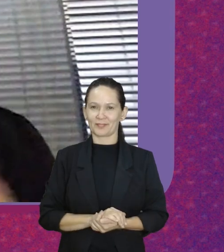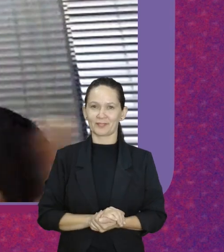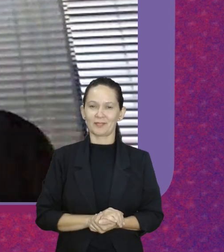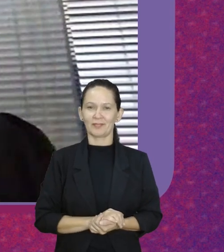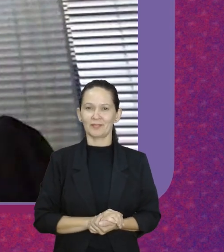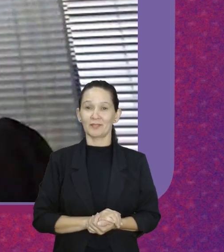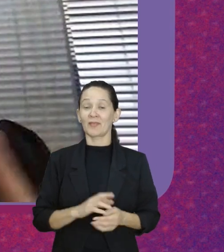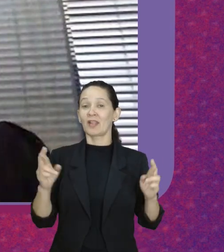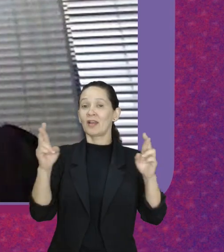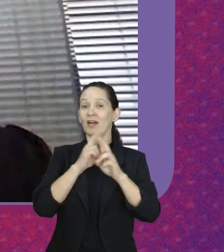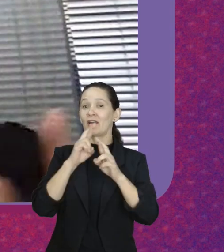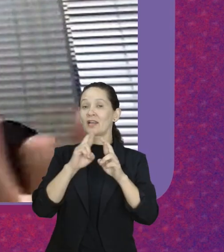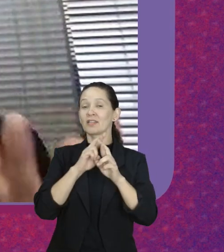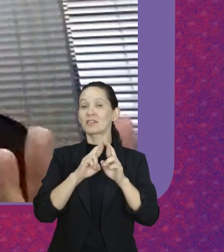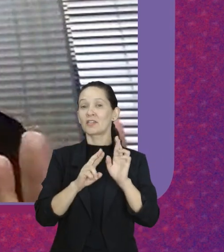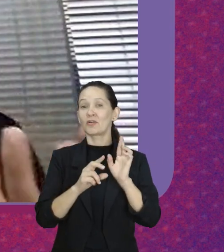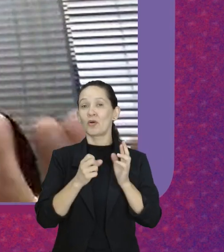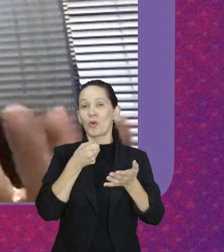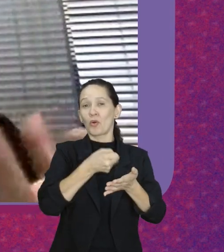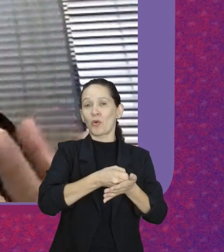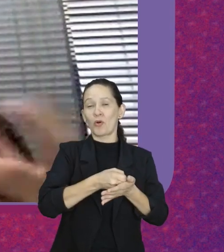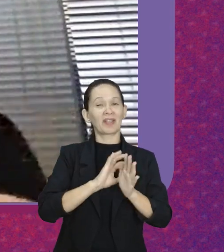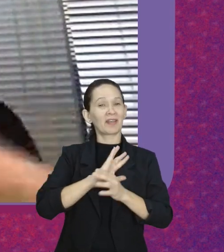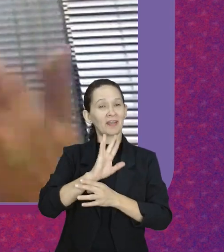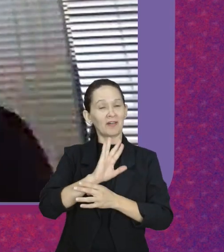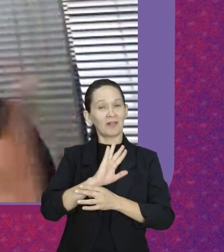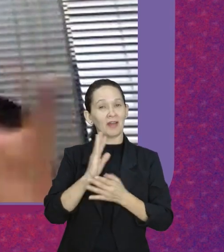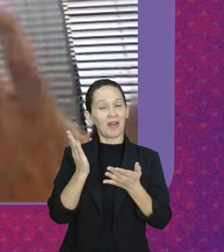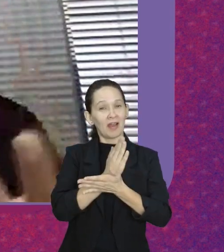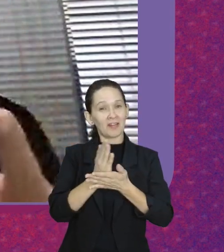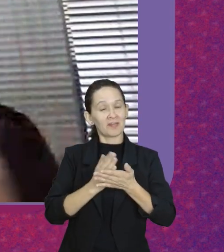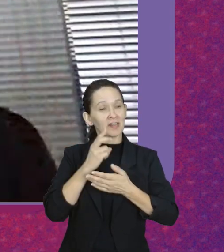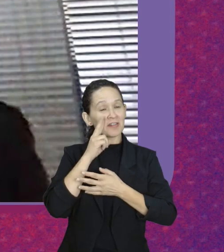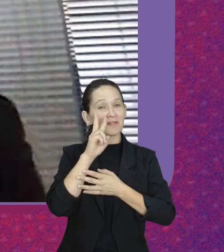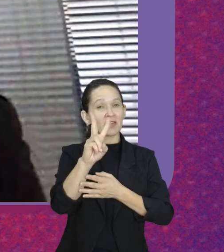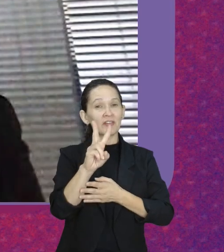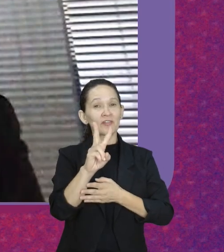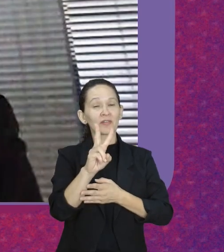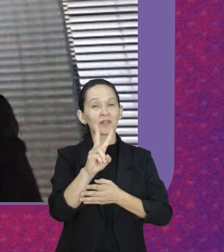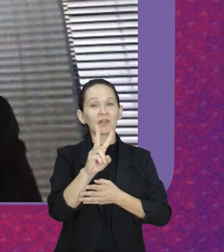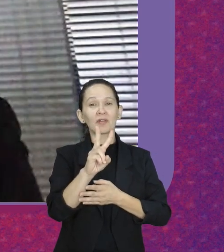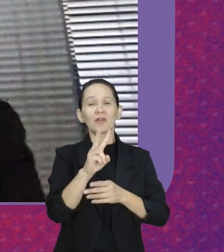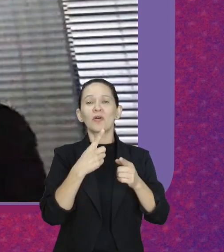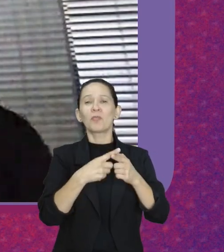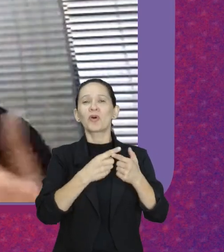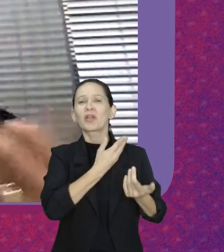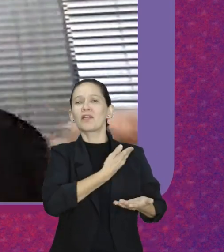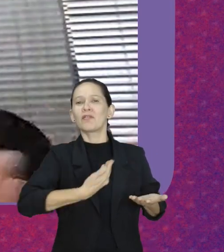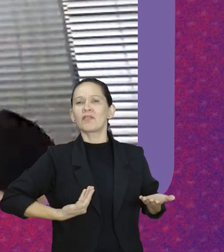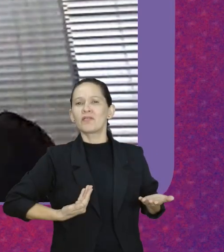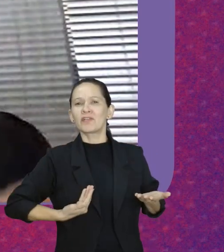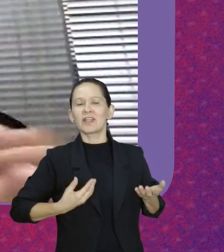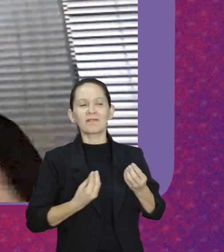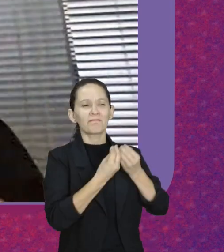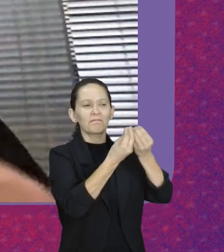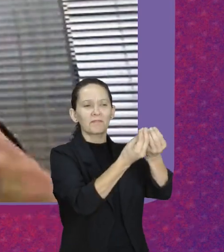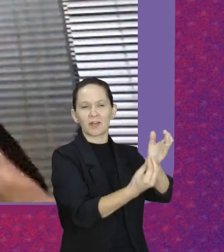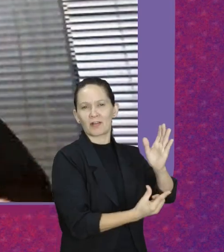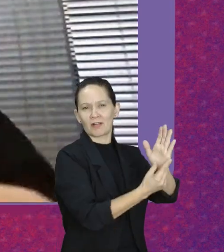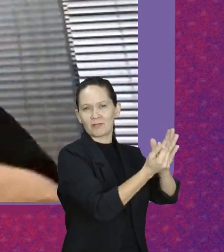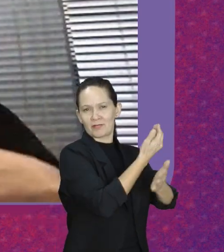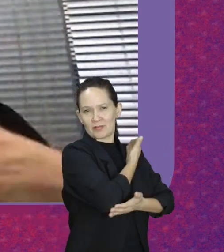essa relação da compra e venda, mas o convênio muitas vezes também o é, porque ele passa recursos públicos